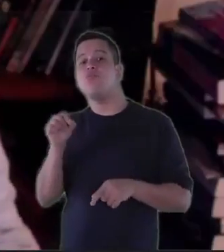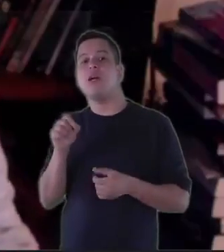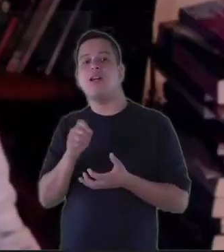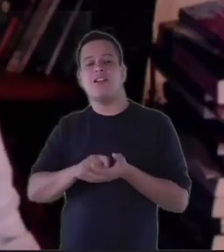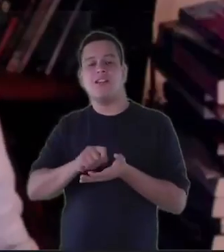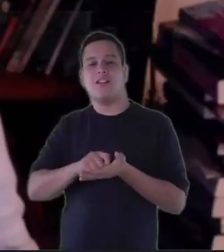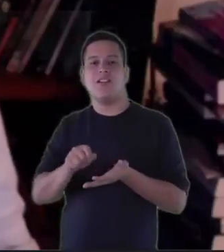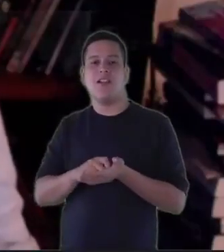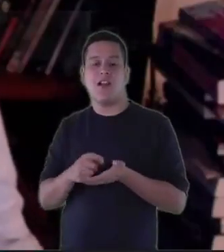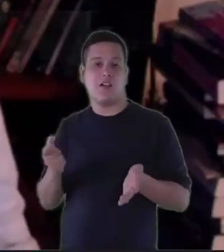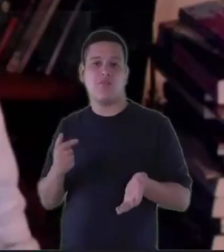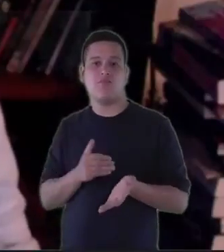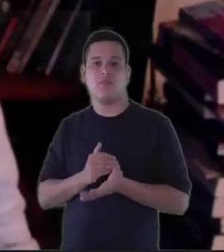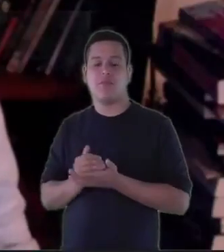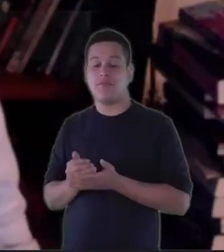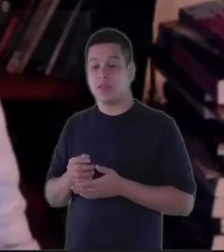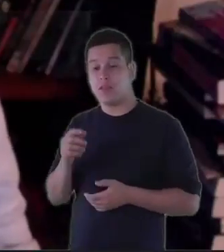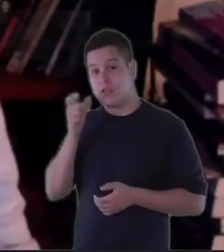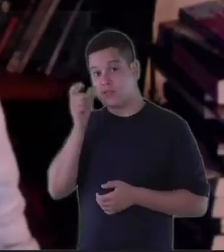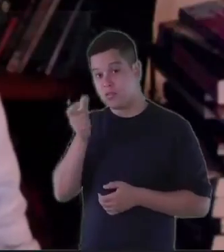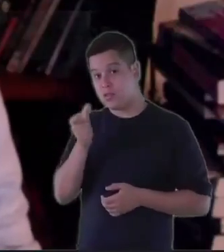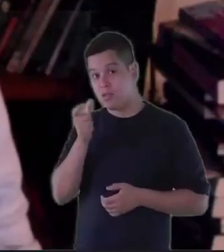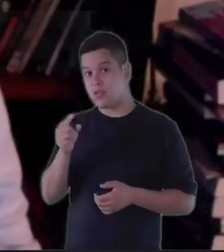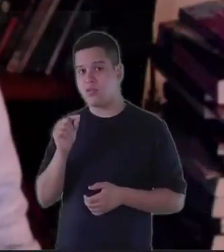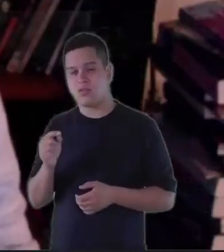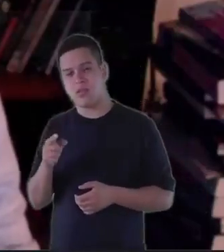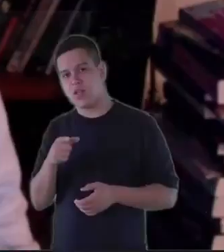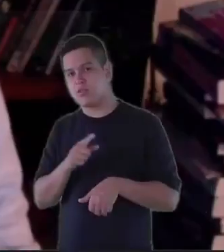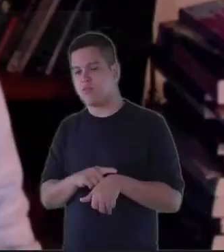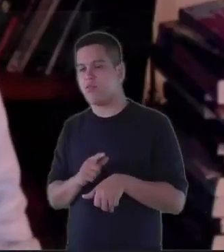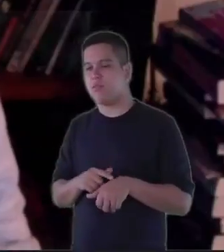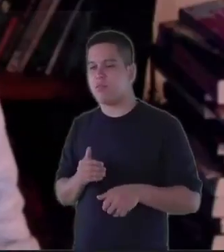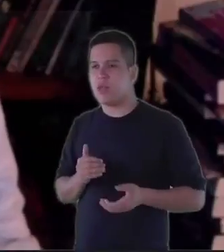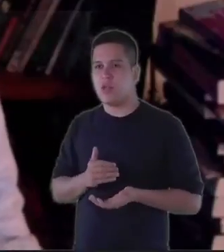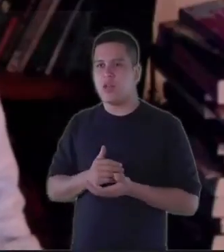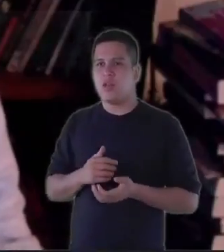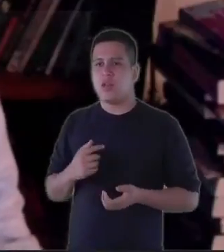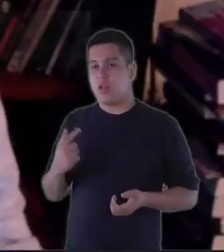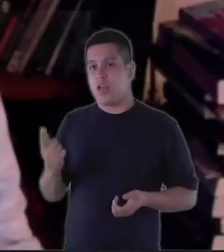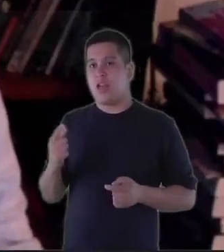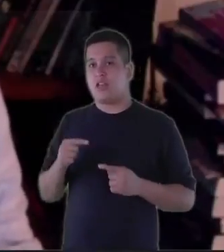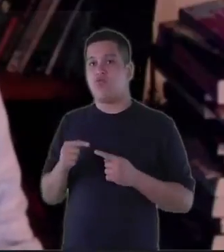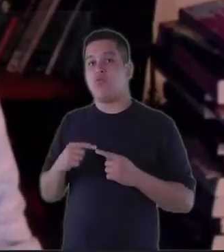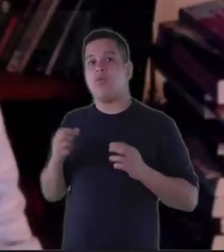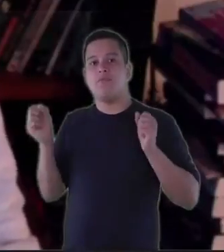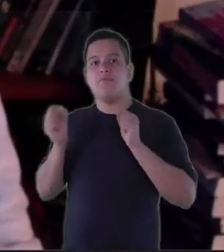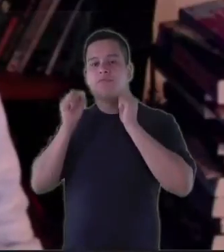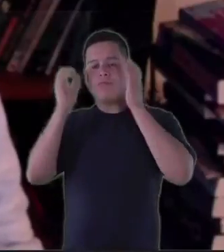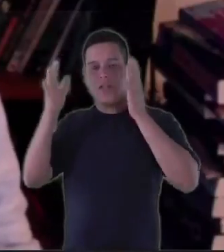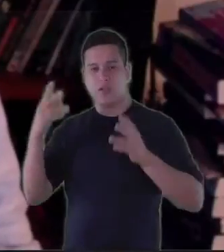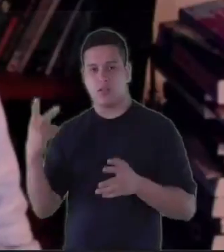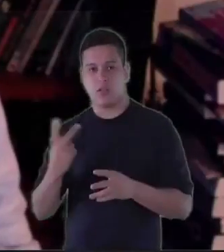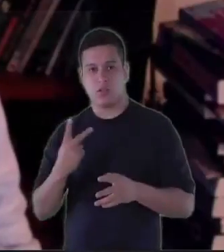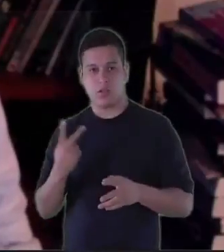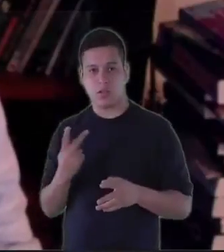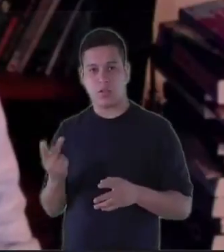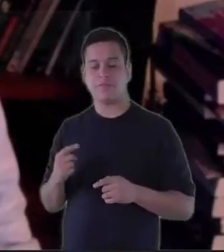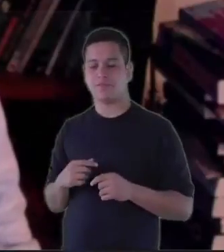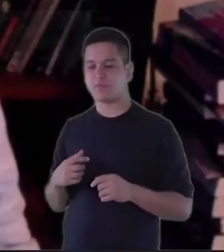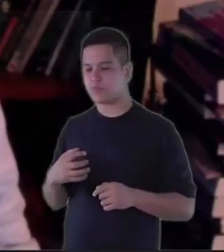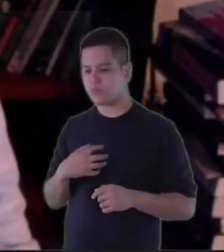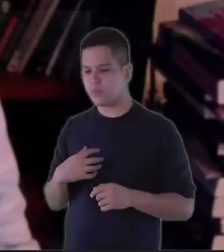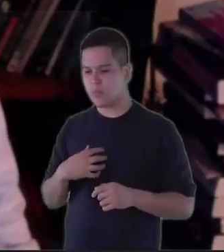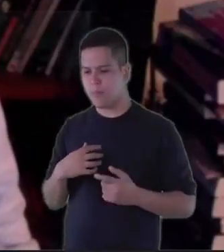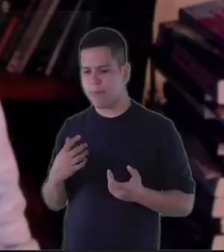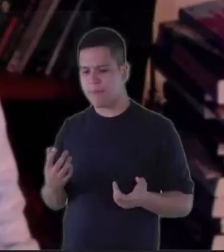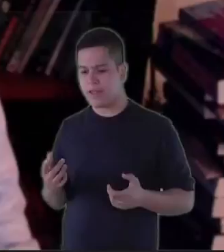é um momento em que a paixão minha e da Malu está muito solidificada, e ela ficou grávida do